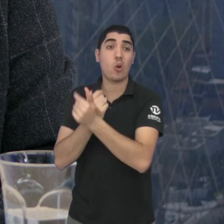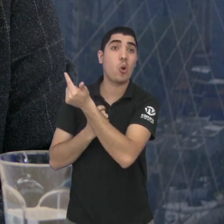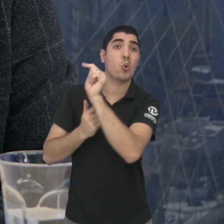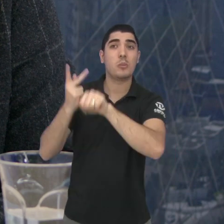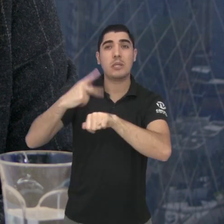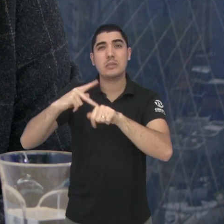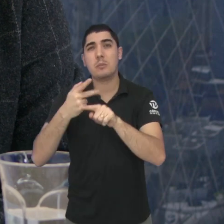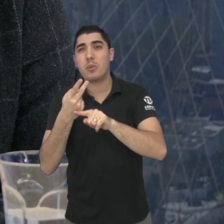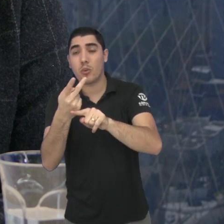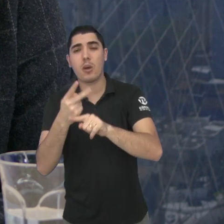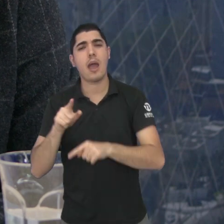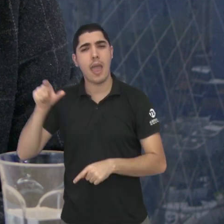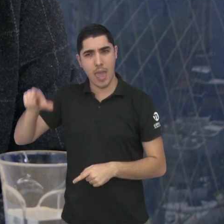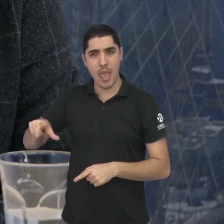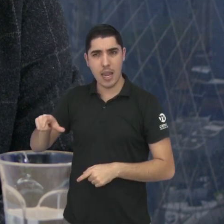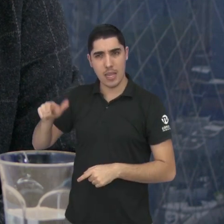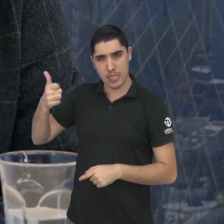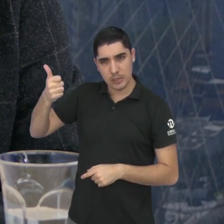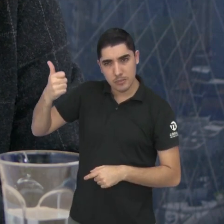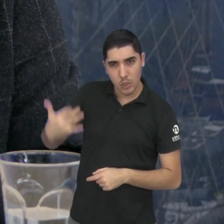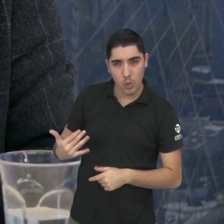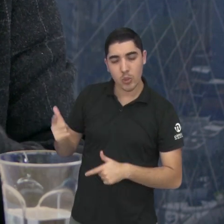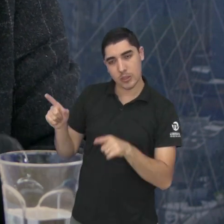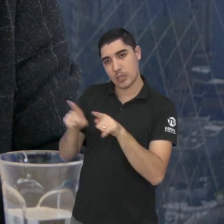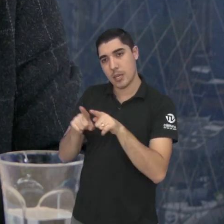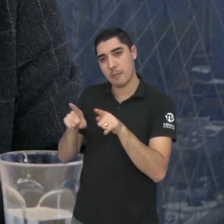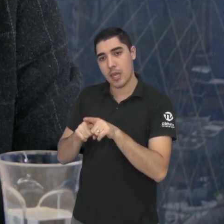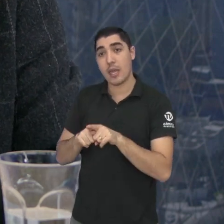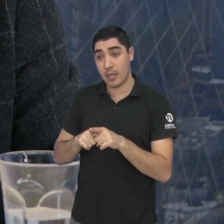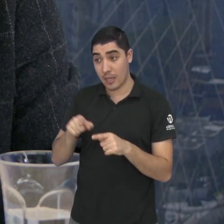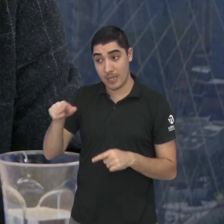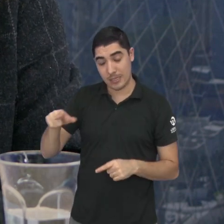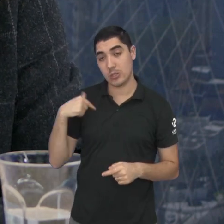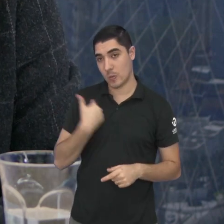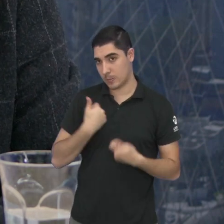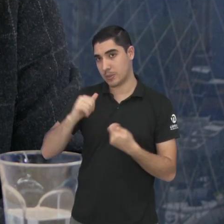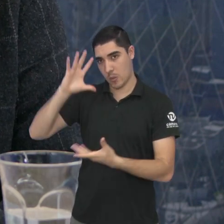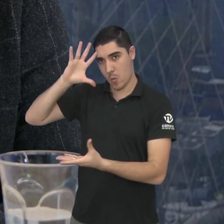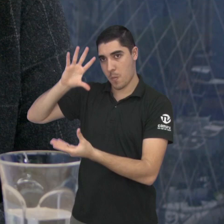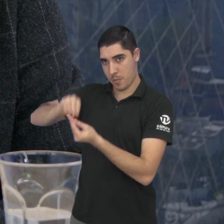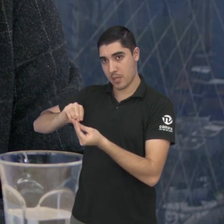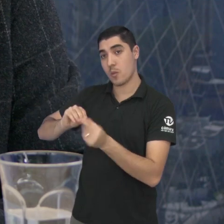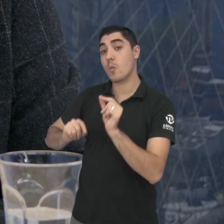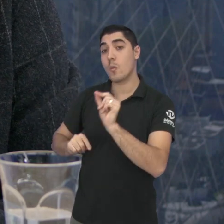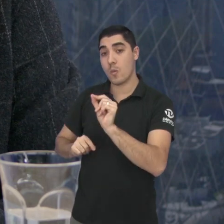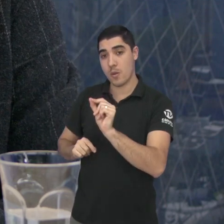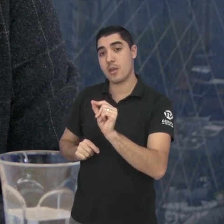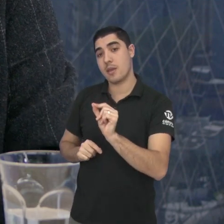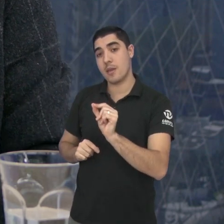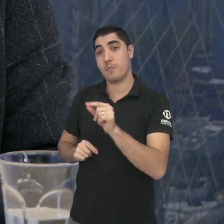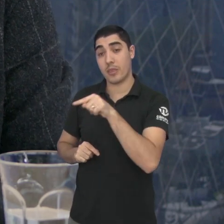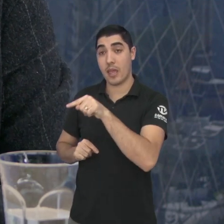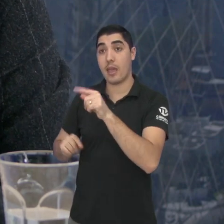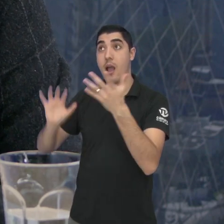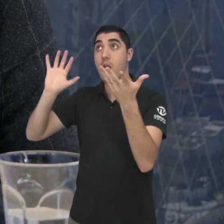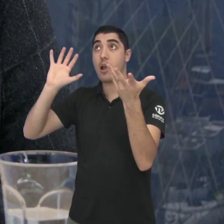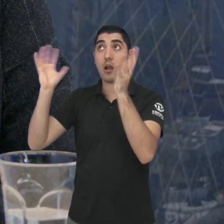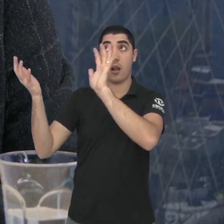não comentou que eu acho que também acontece, muita gente tem que entender isso, que é a questão do choque